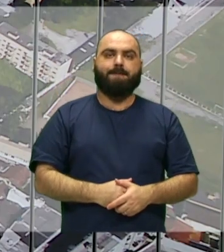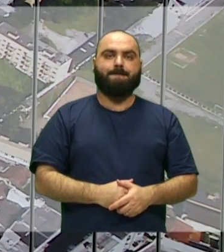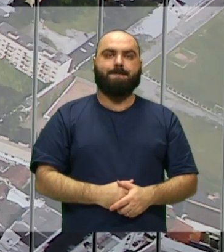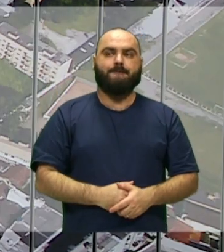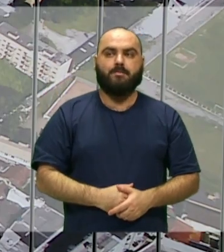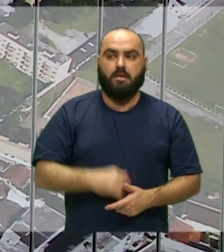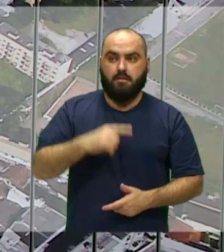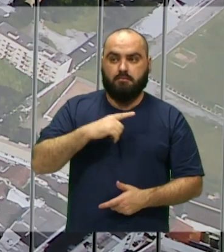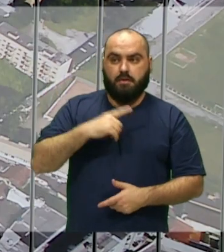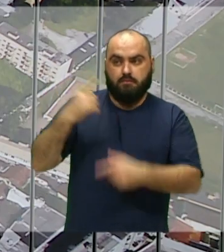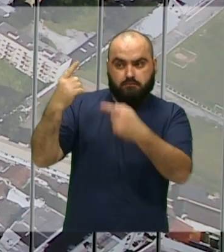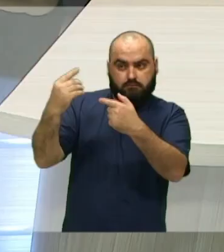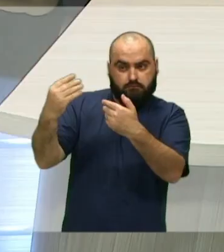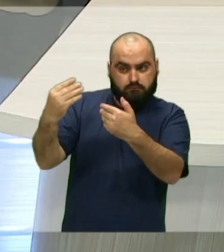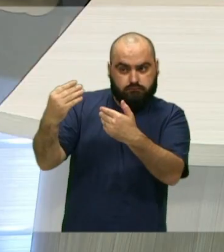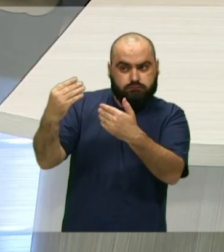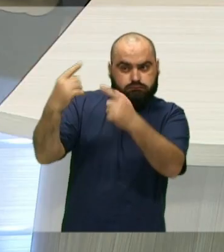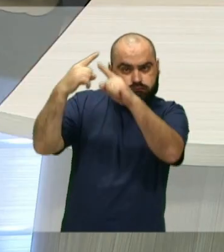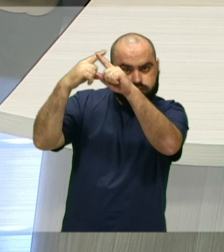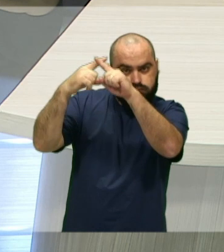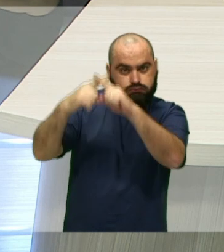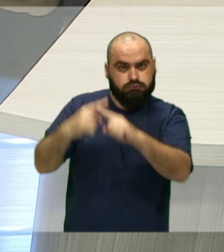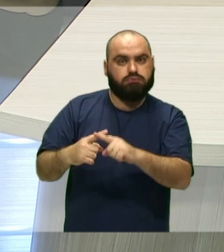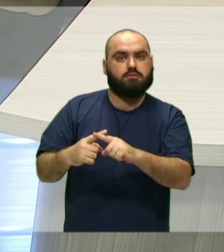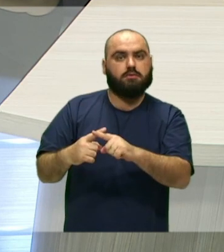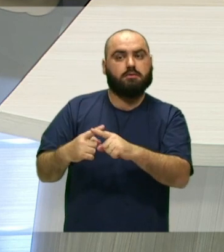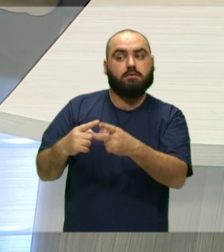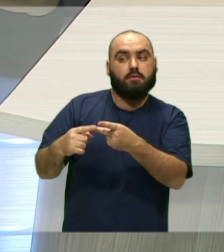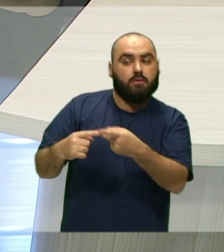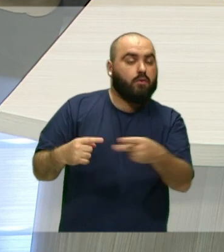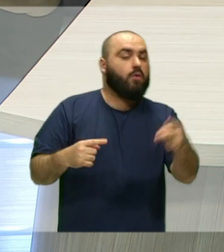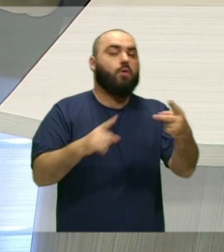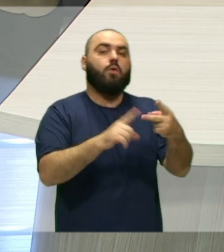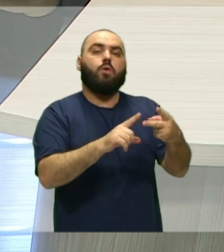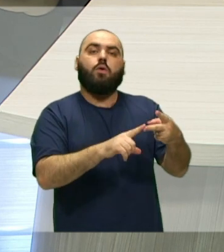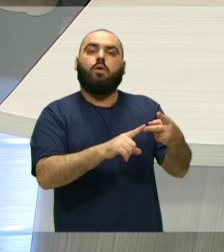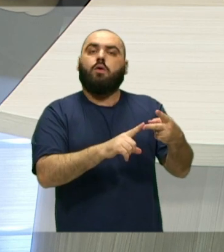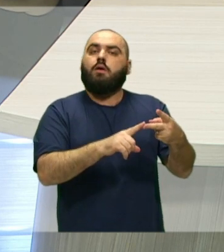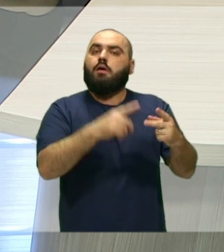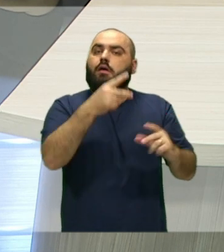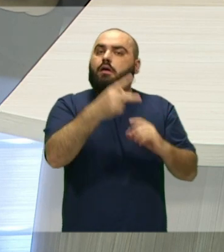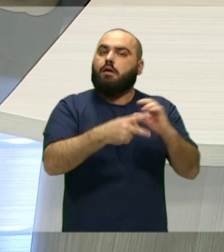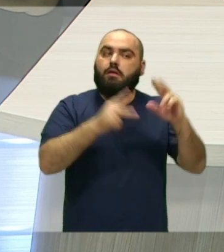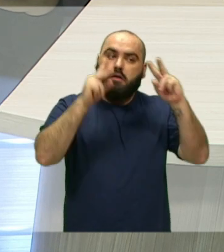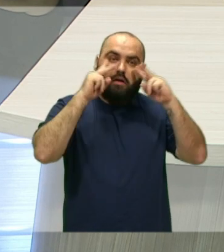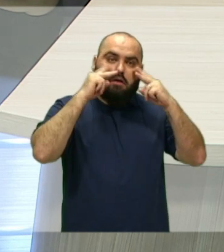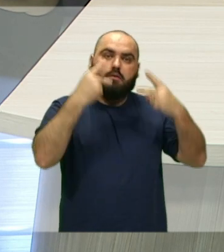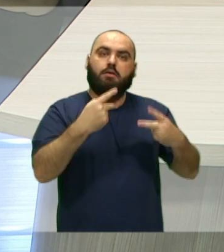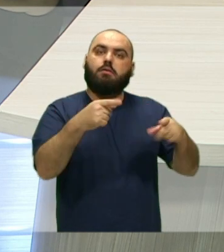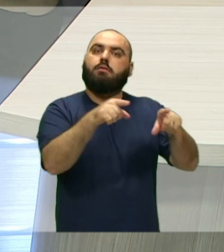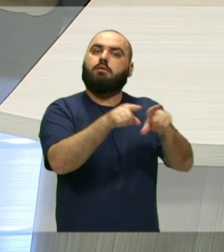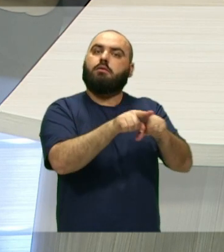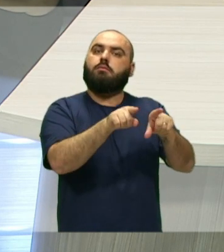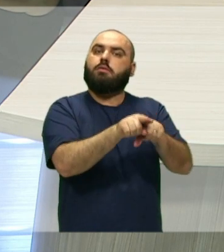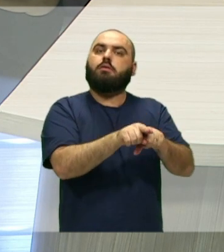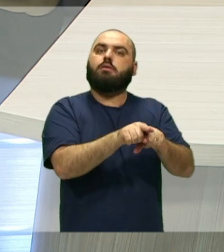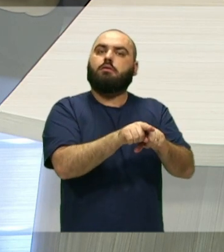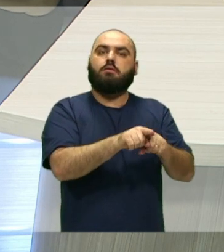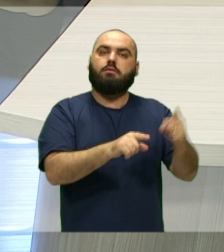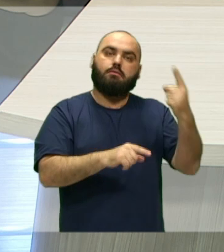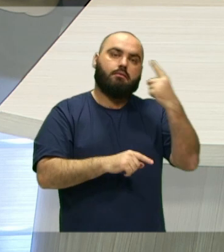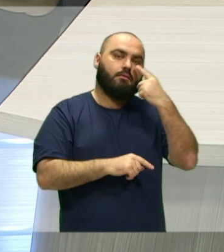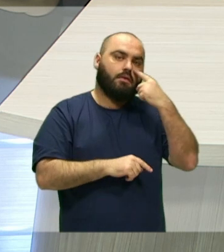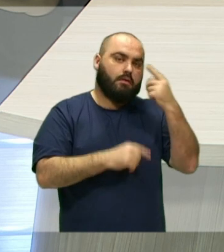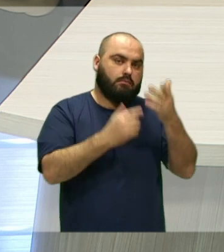concurso que ações que programas da câmara eh foram reconhecidos para daí a partir daí a gente começar a